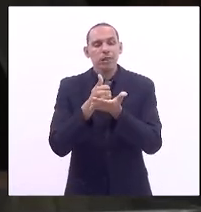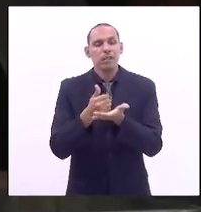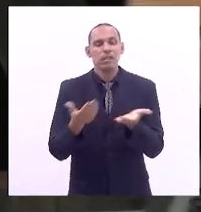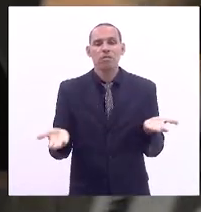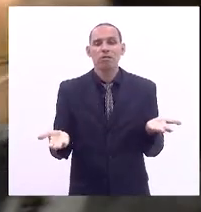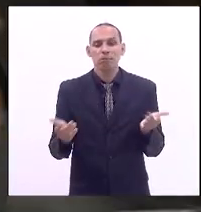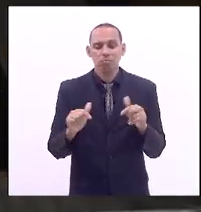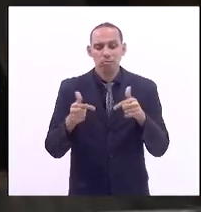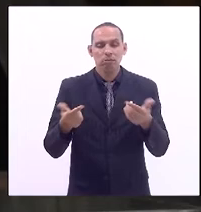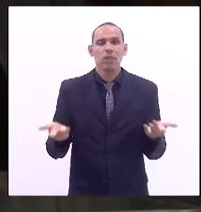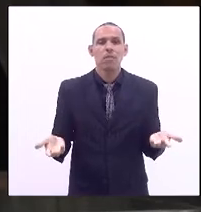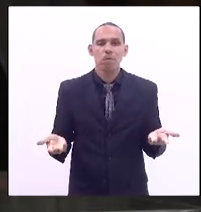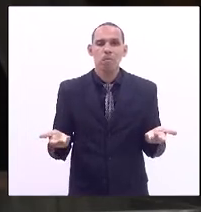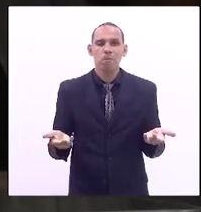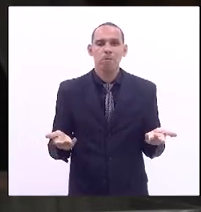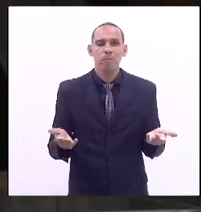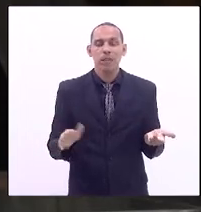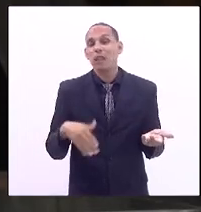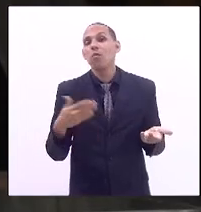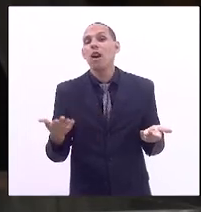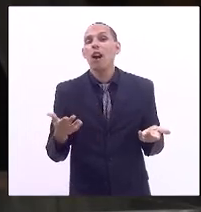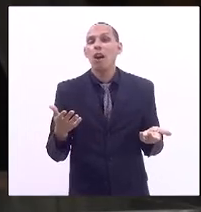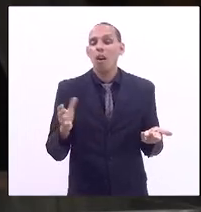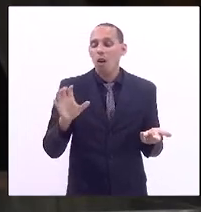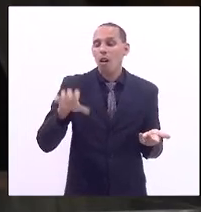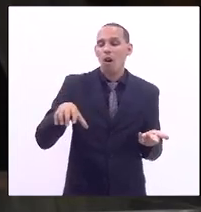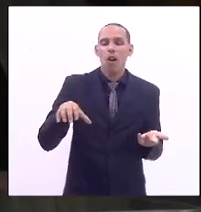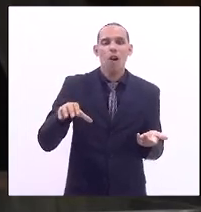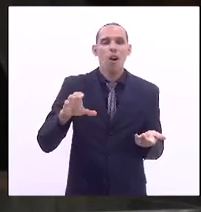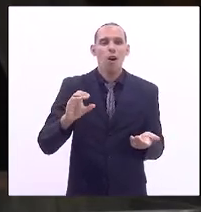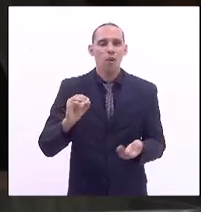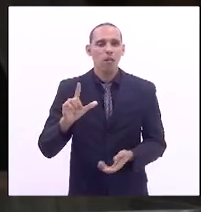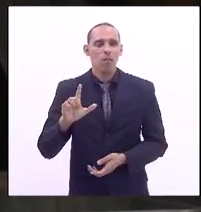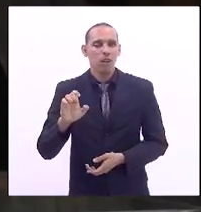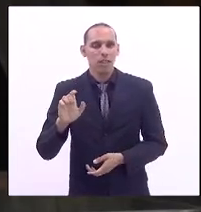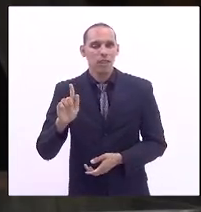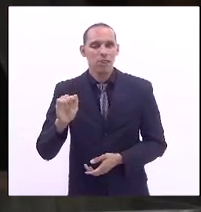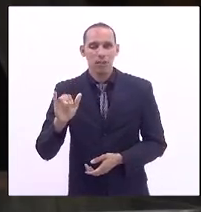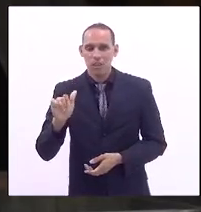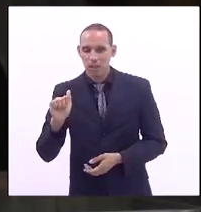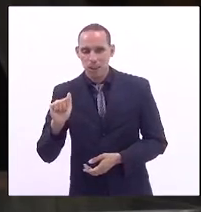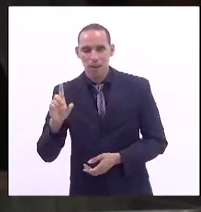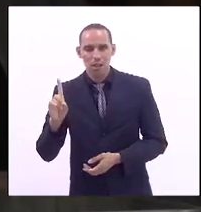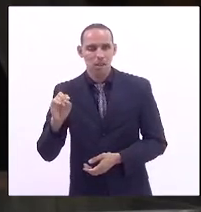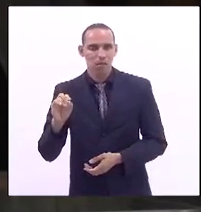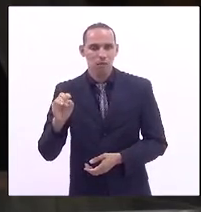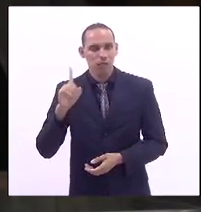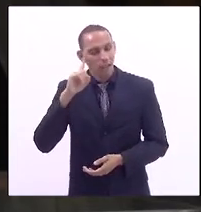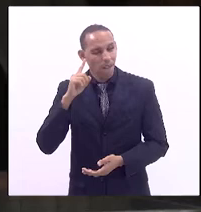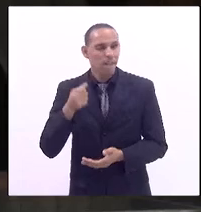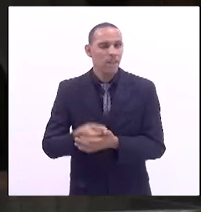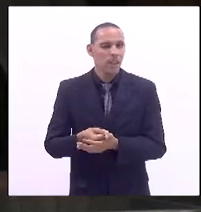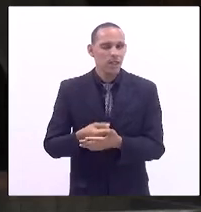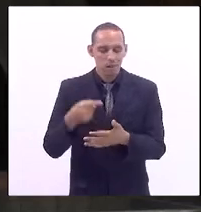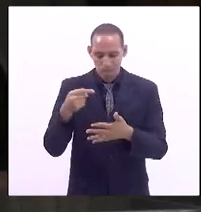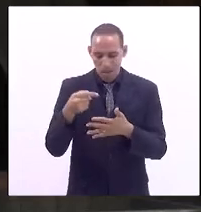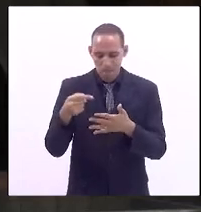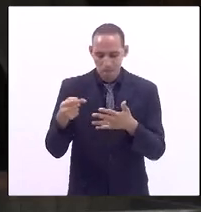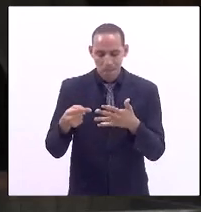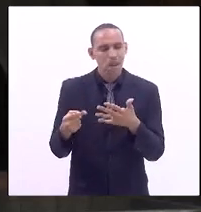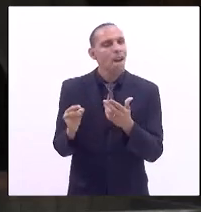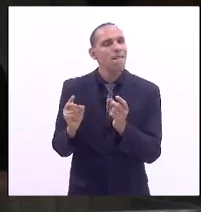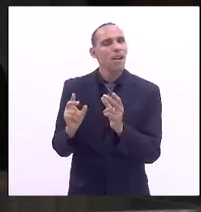qual é qual é o órgão colegiado que vai definir os critérios para